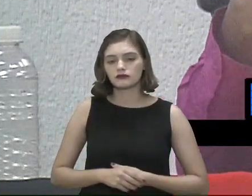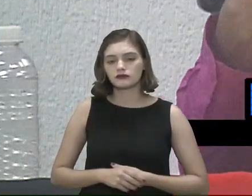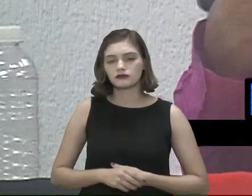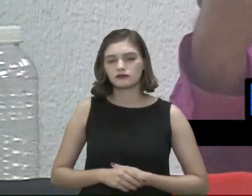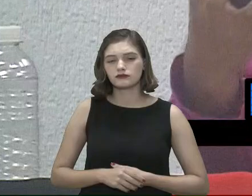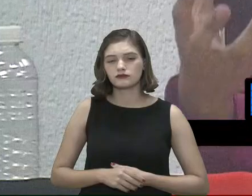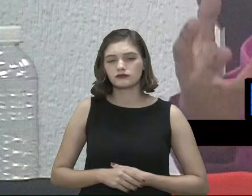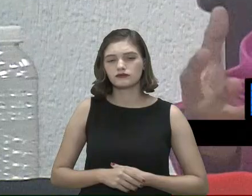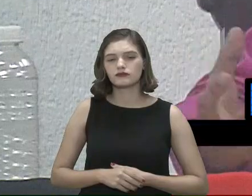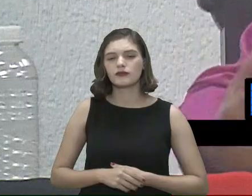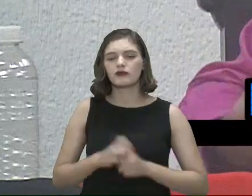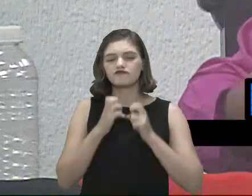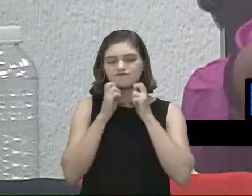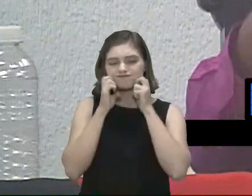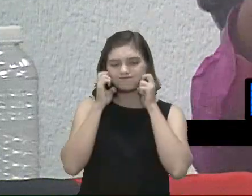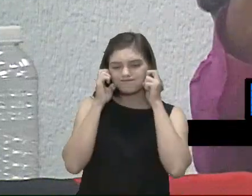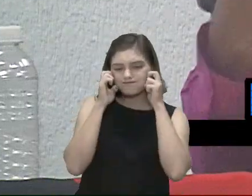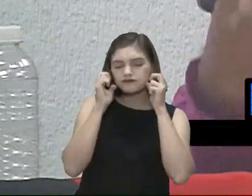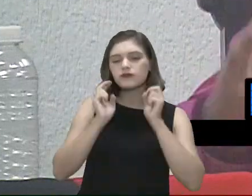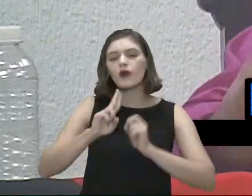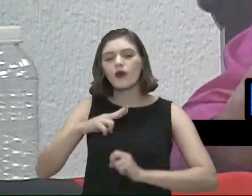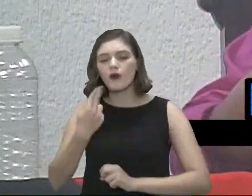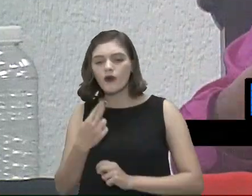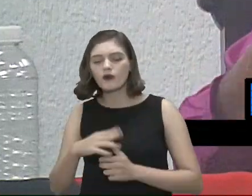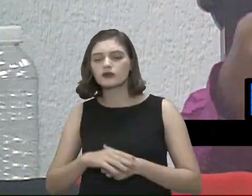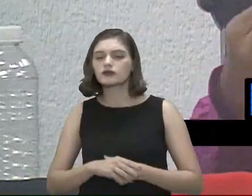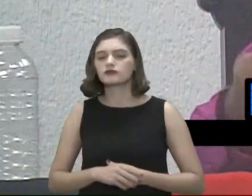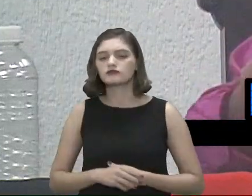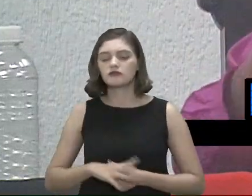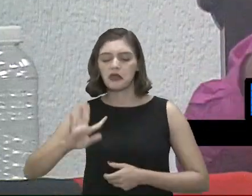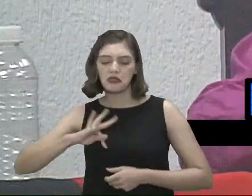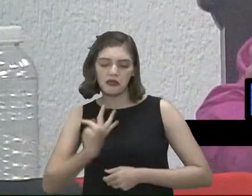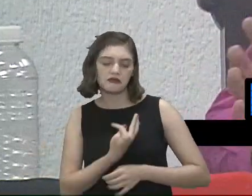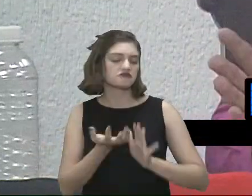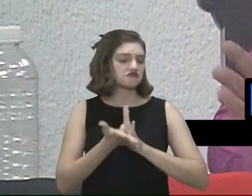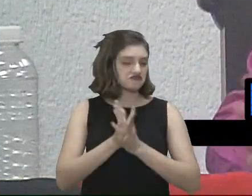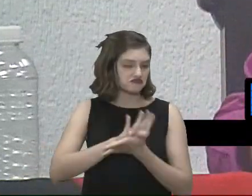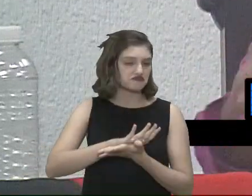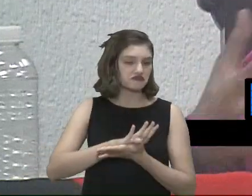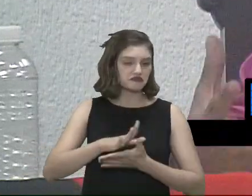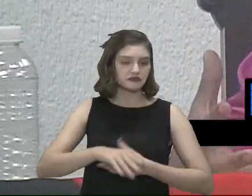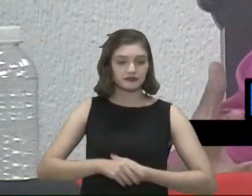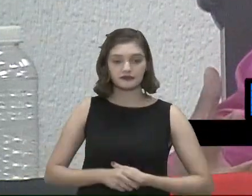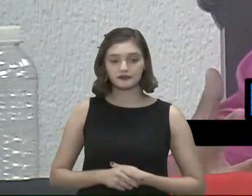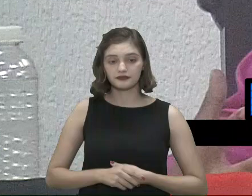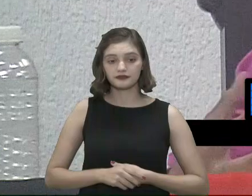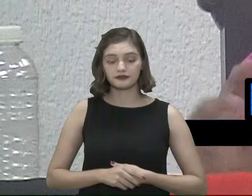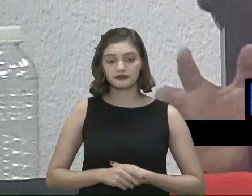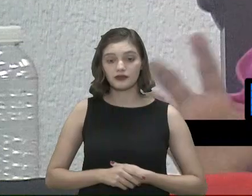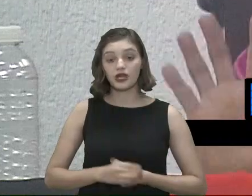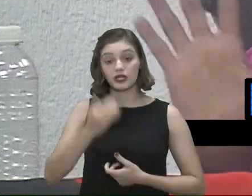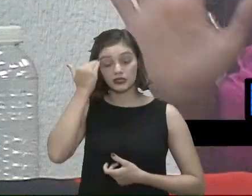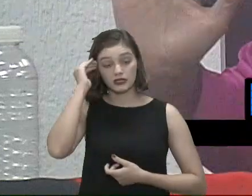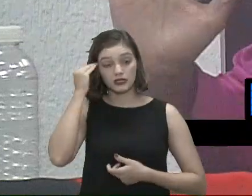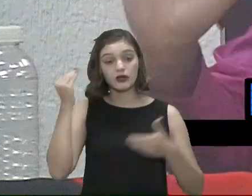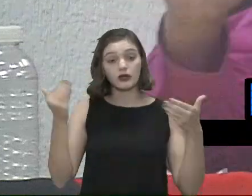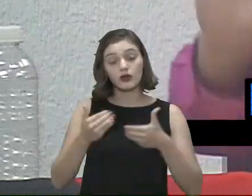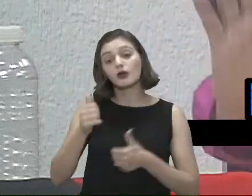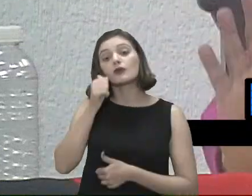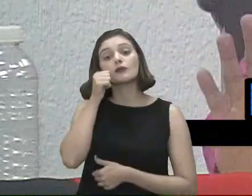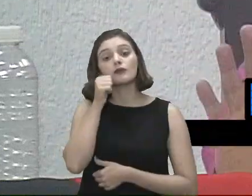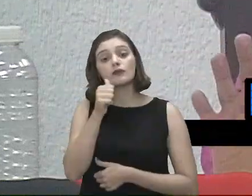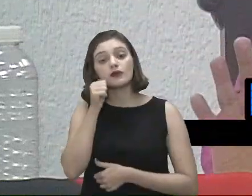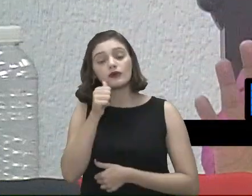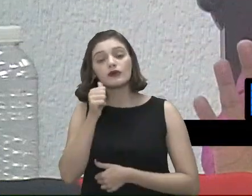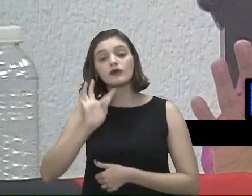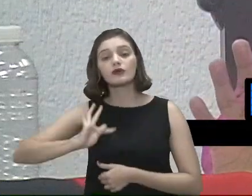de constrangimento, de, né, porque assim, eles estavam entendendo, né, mulheres trans